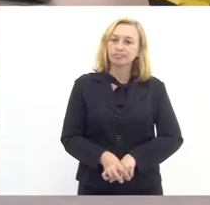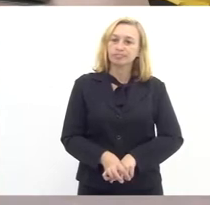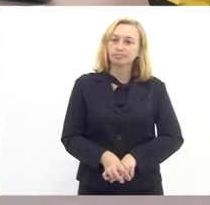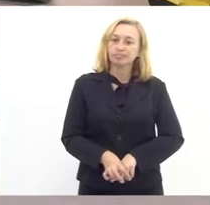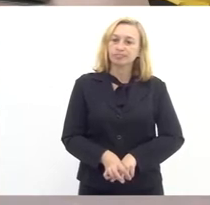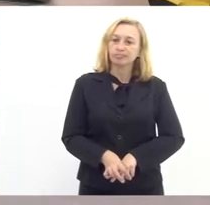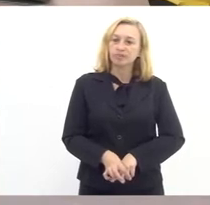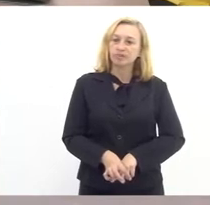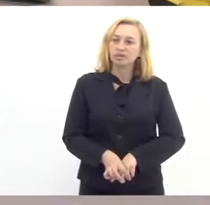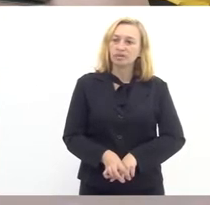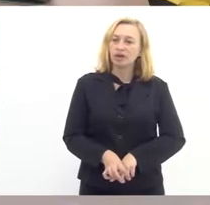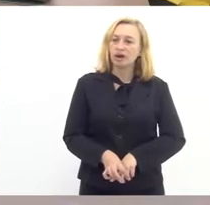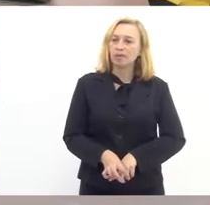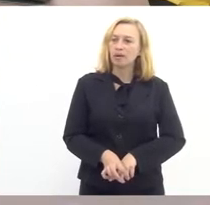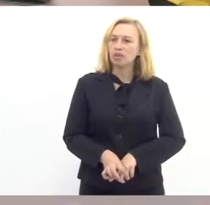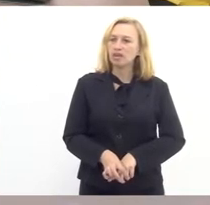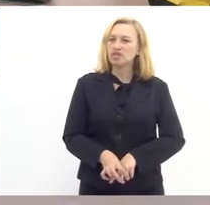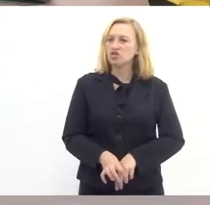Alô.